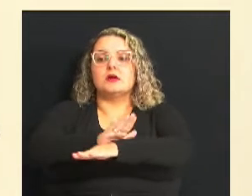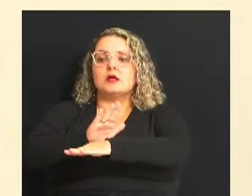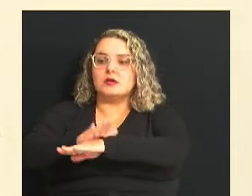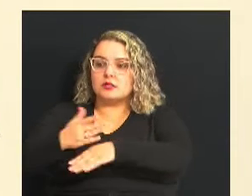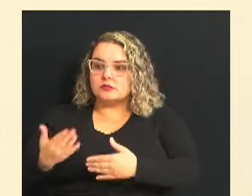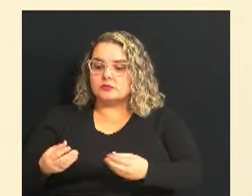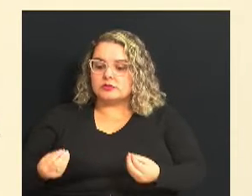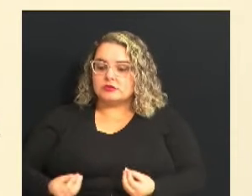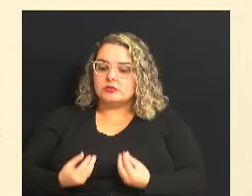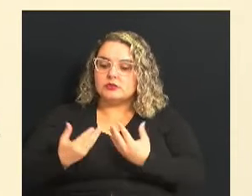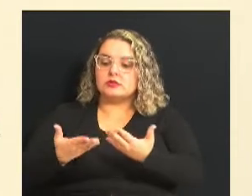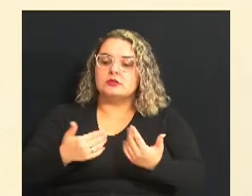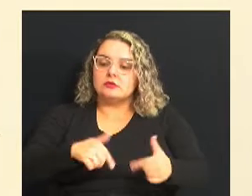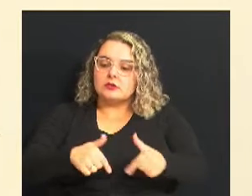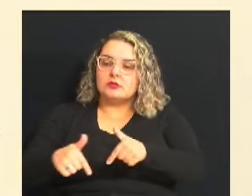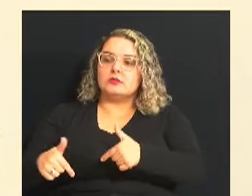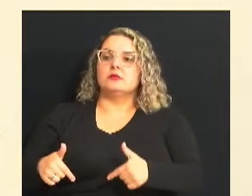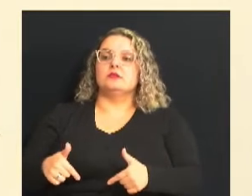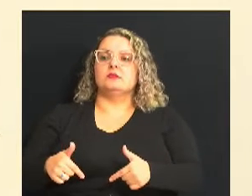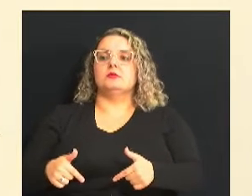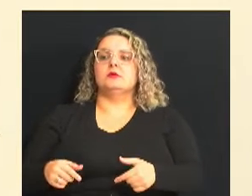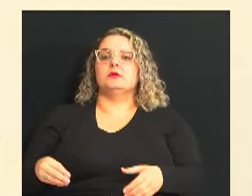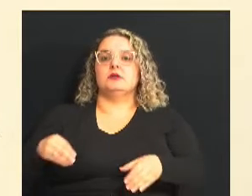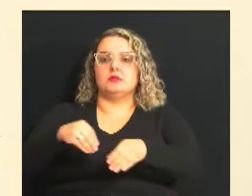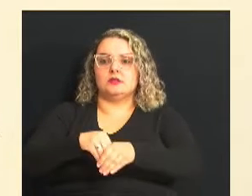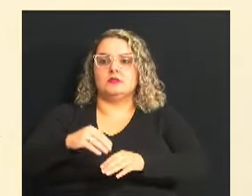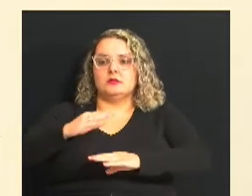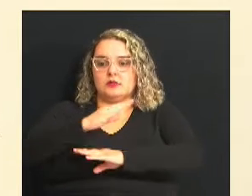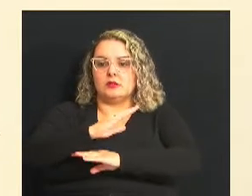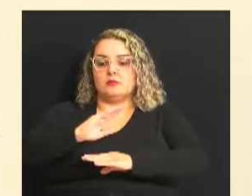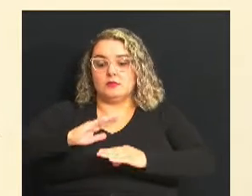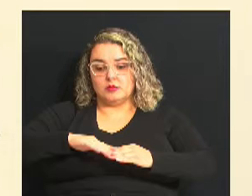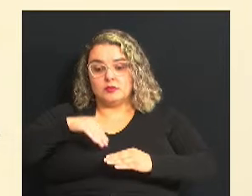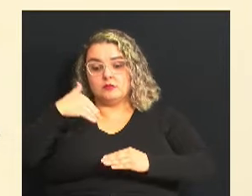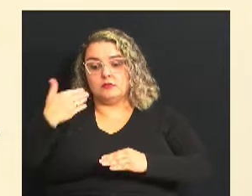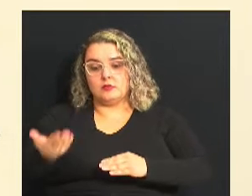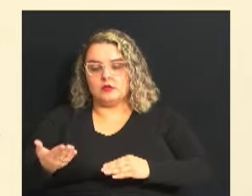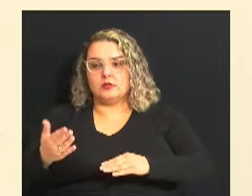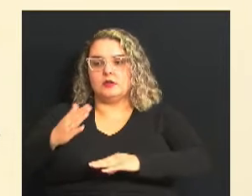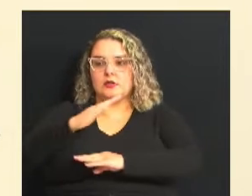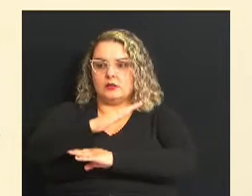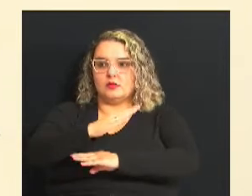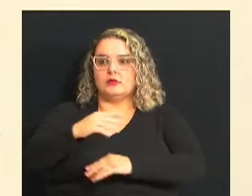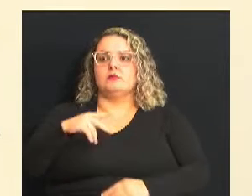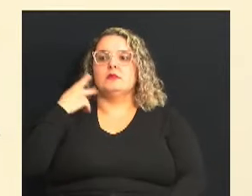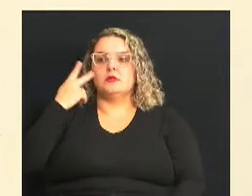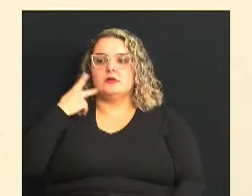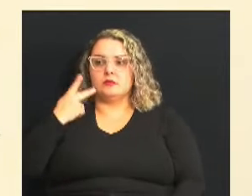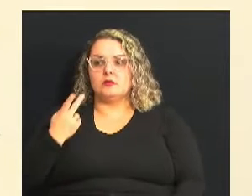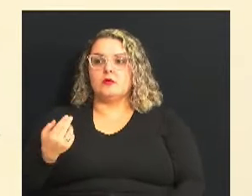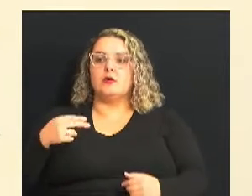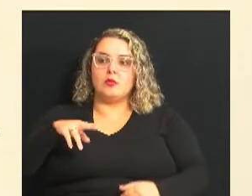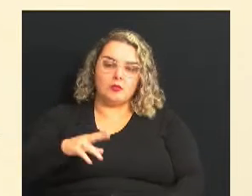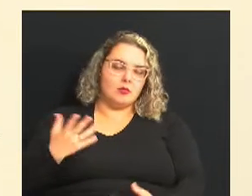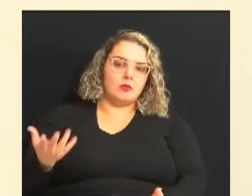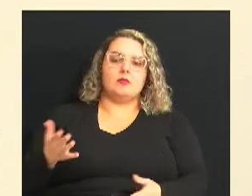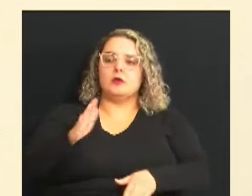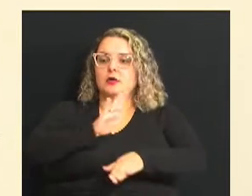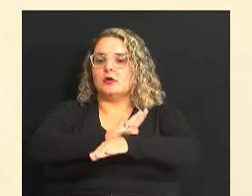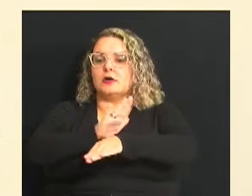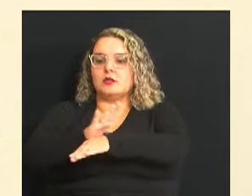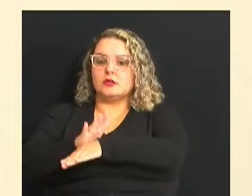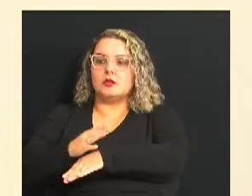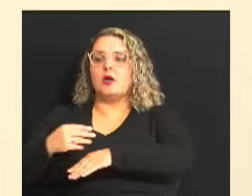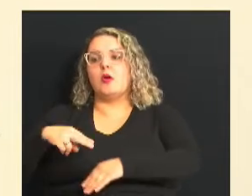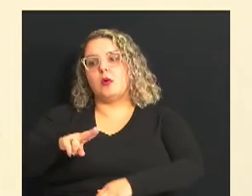levar o trabalho que é realizado dentro da Câmara e fora da Câmara, seja pelo corpo de vereadores, seja por auxiliares ou